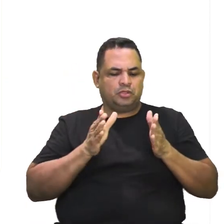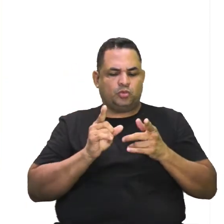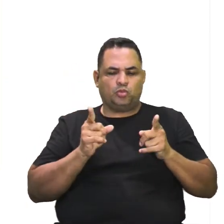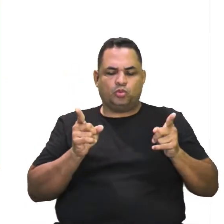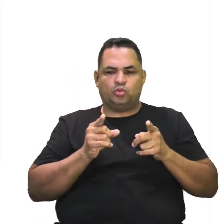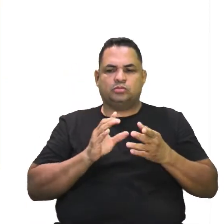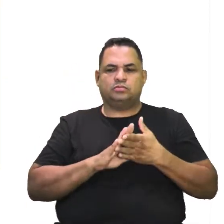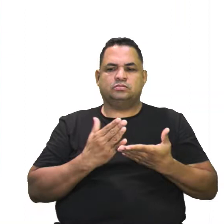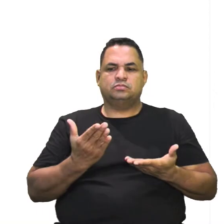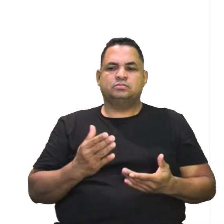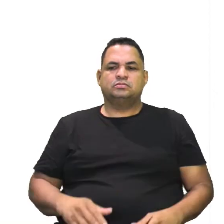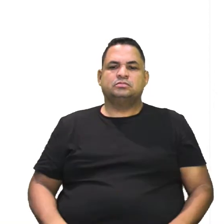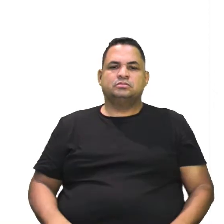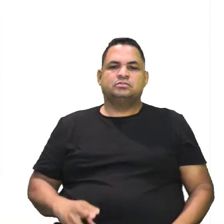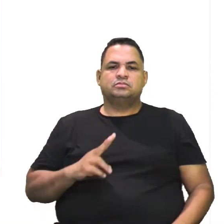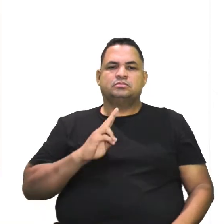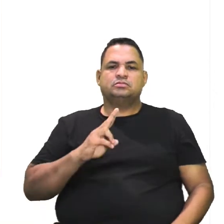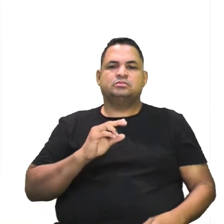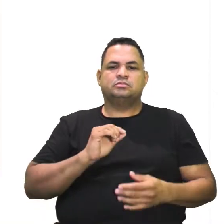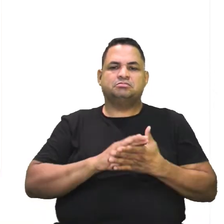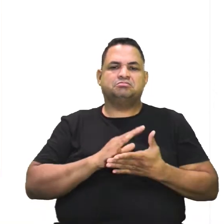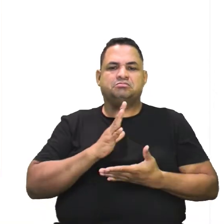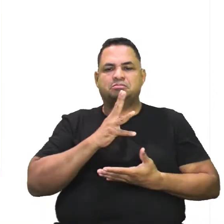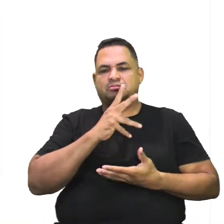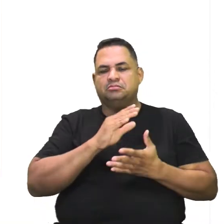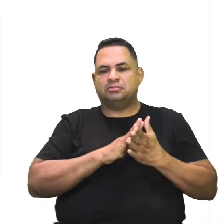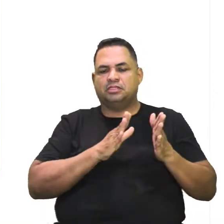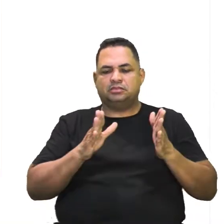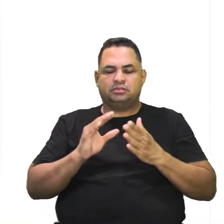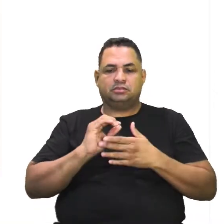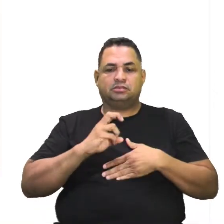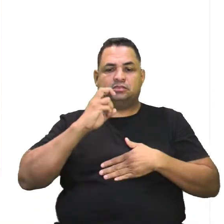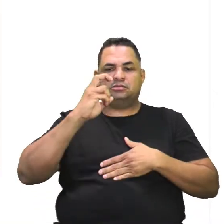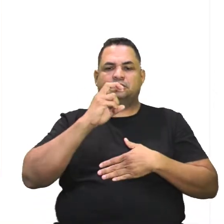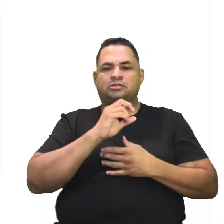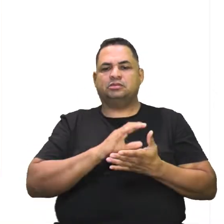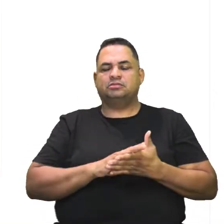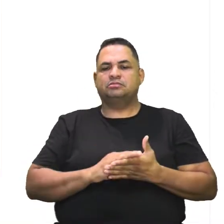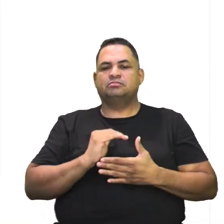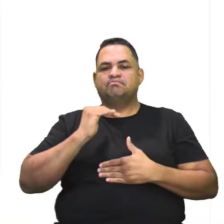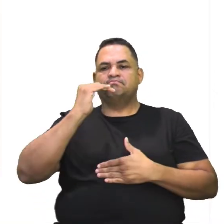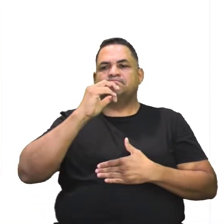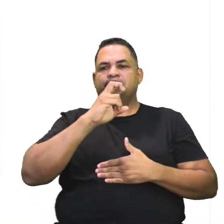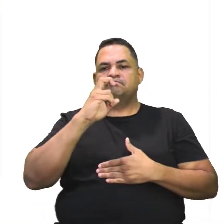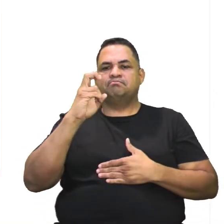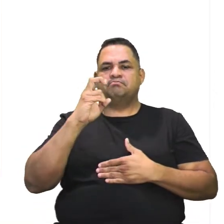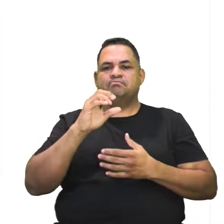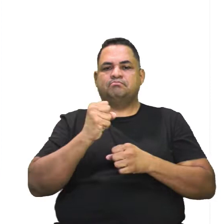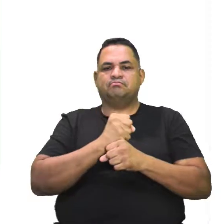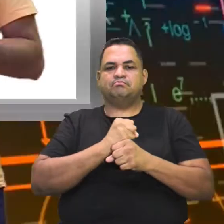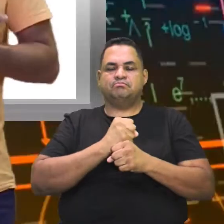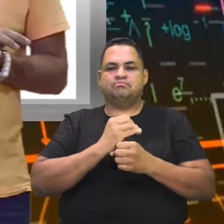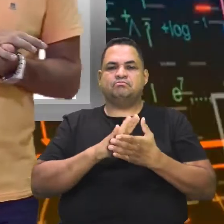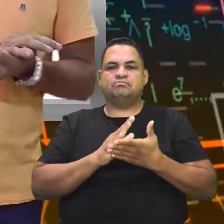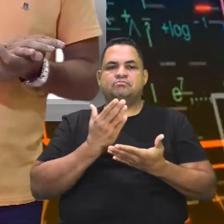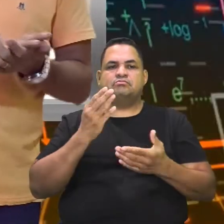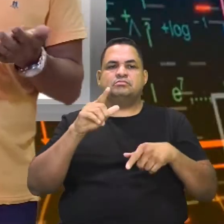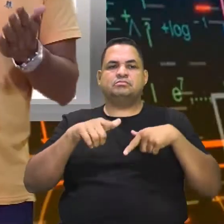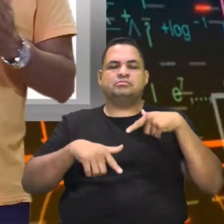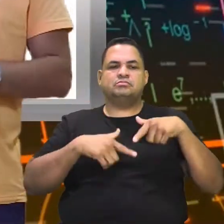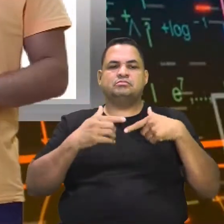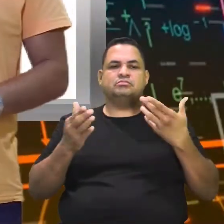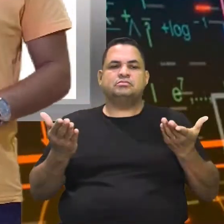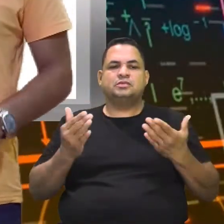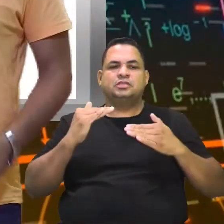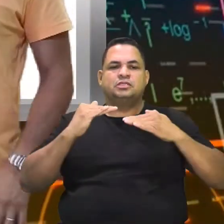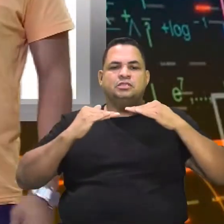te oferecer mais do que 5 anos, nunca menos. E agora, a gente consegue ainda também trabalhar um pouquinho de